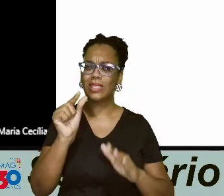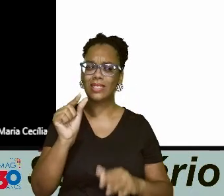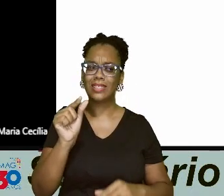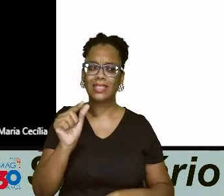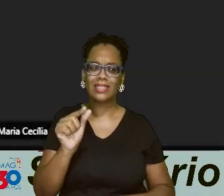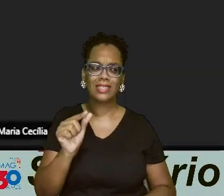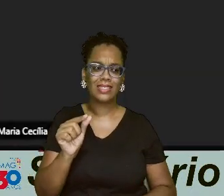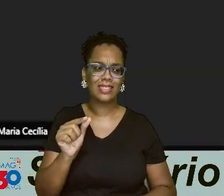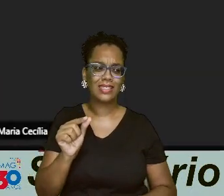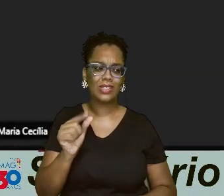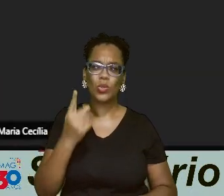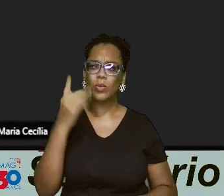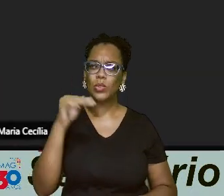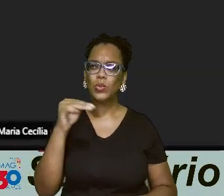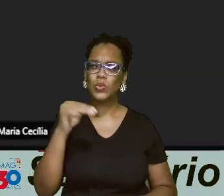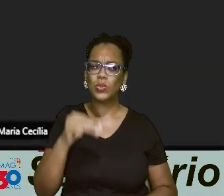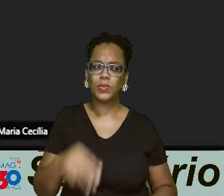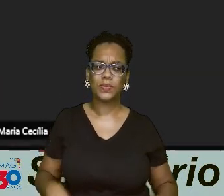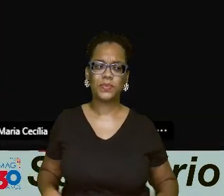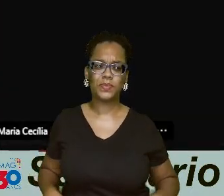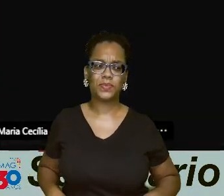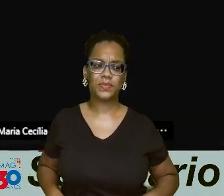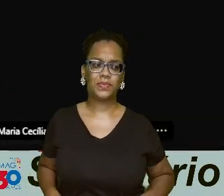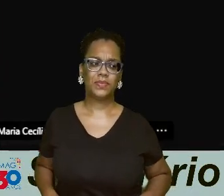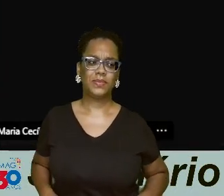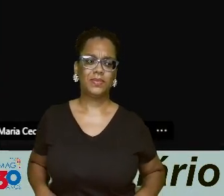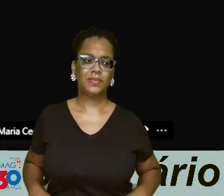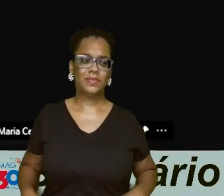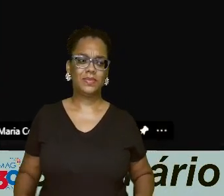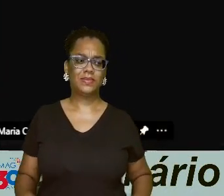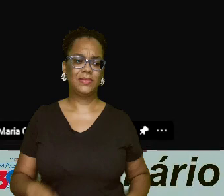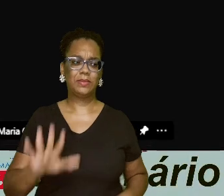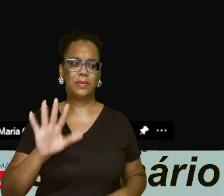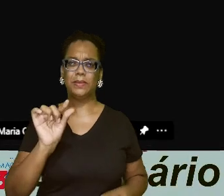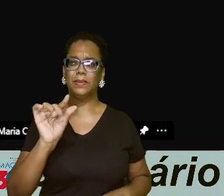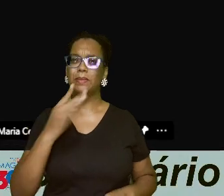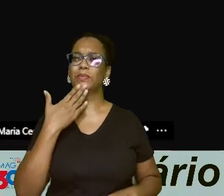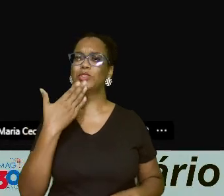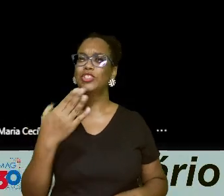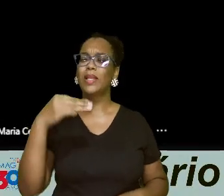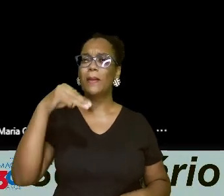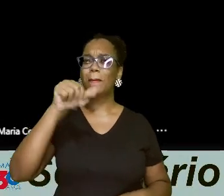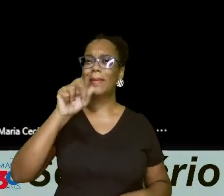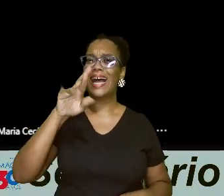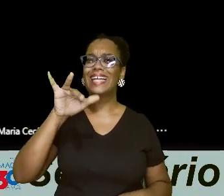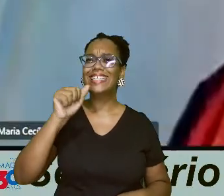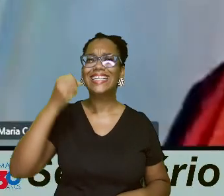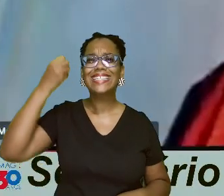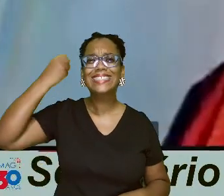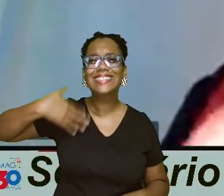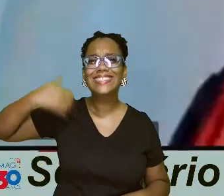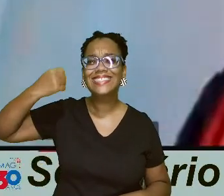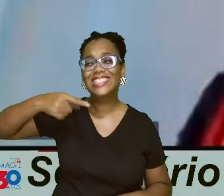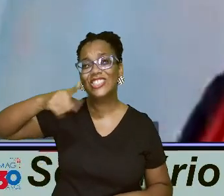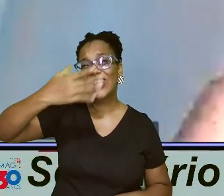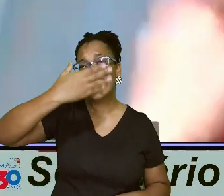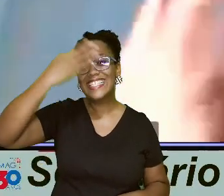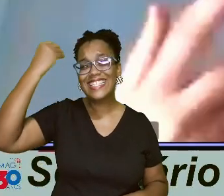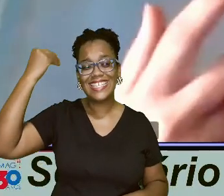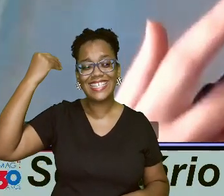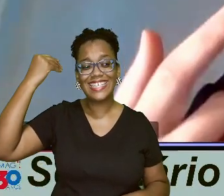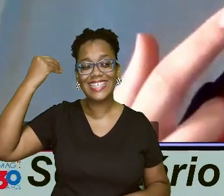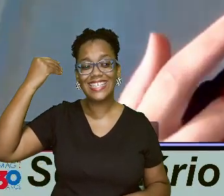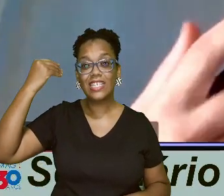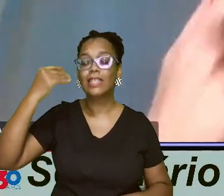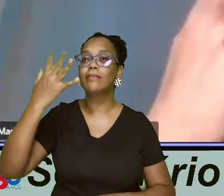minutinho. Antes de você começar, eu queria pedir para a Maria Cecília que ela se autodescrição que ela acabou por não fazer. Nossa, antes eu